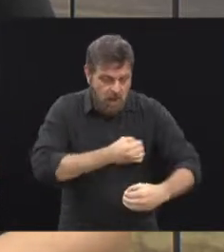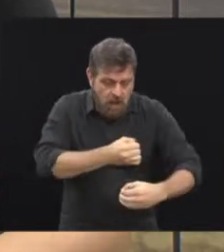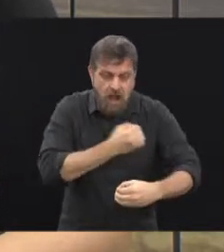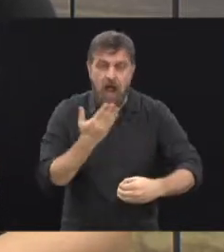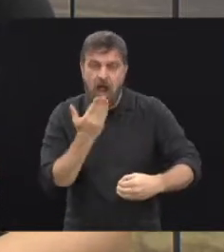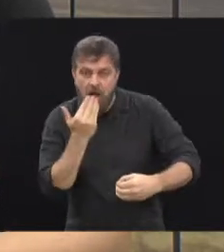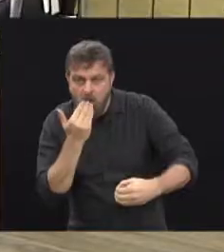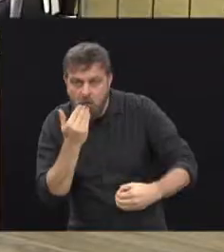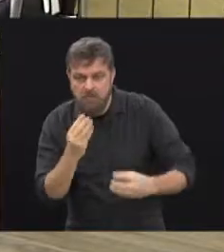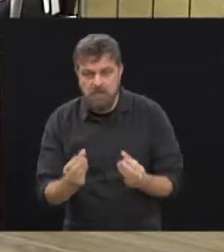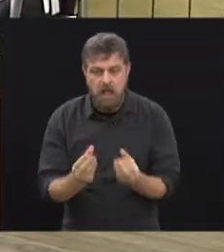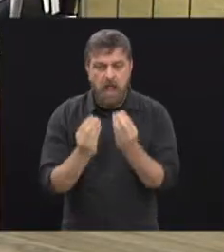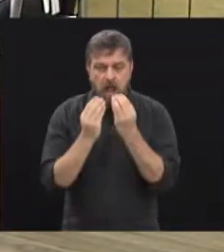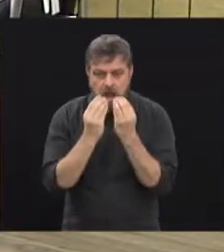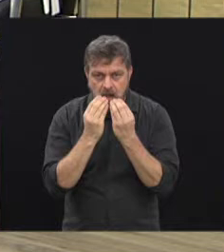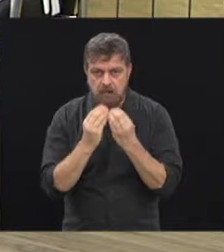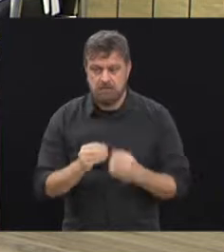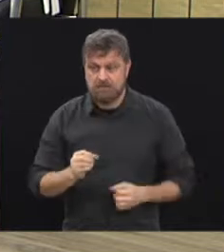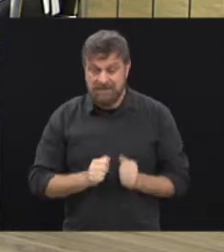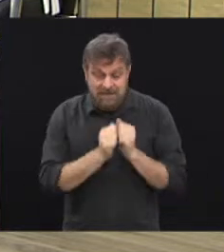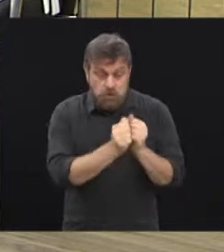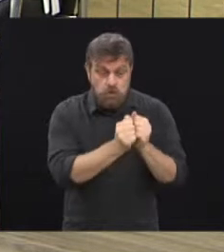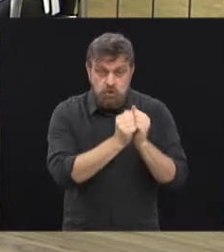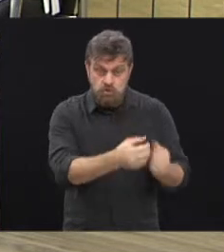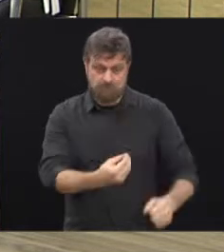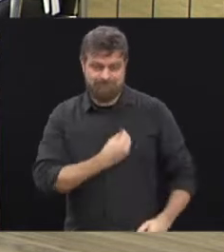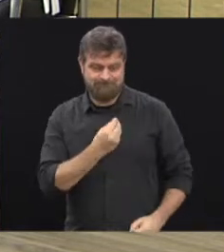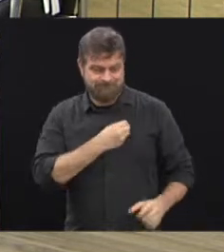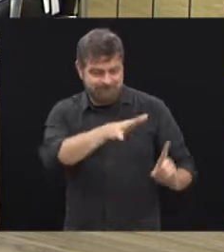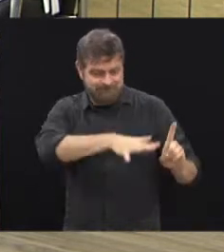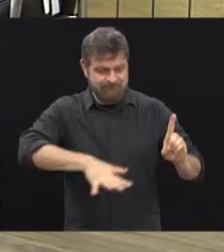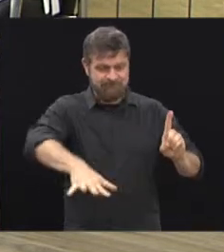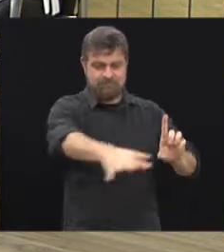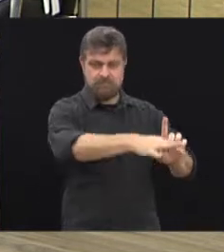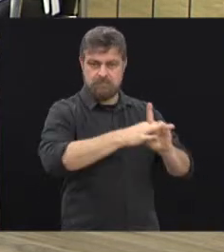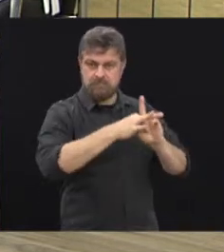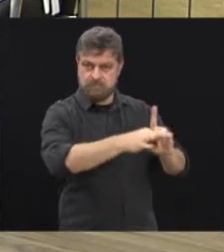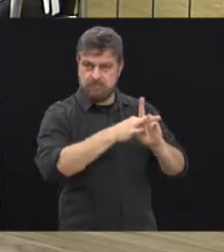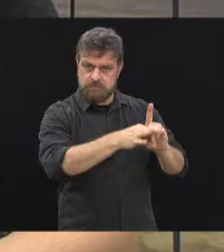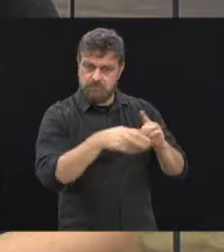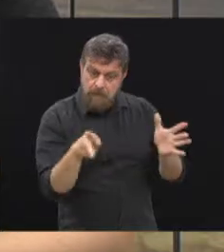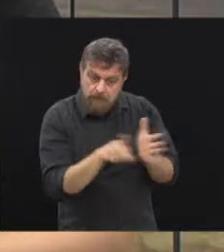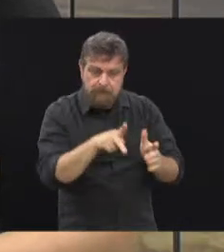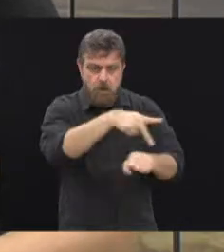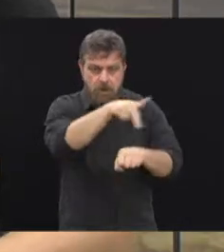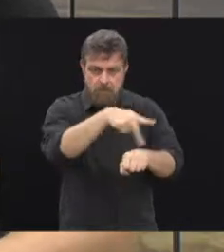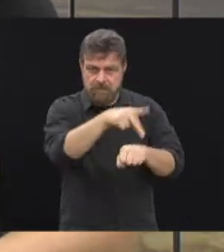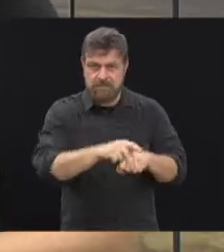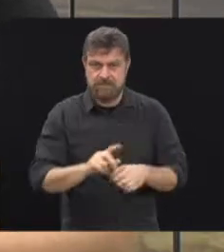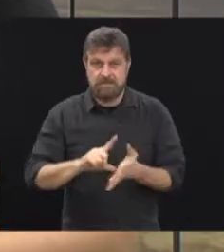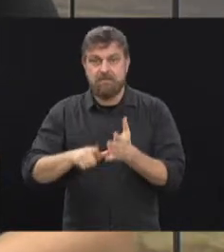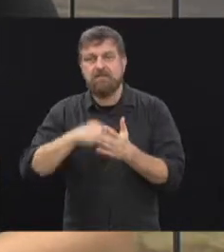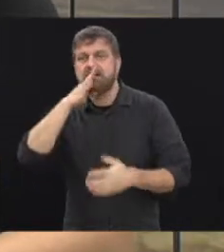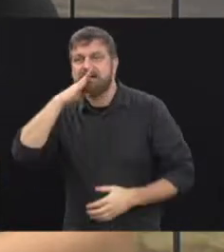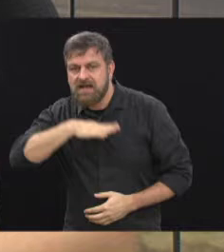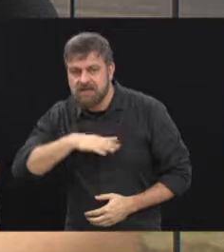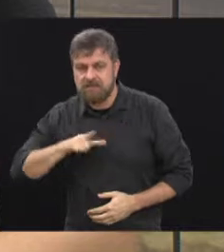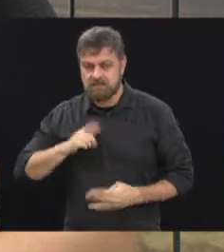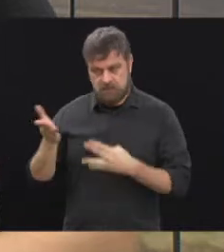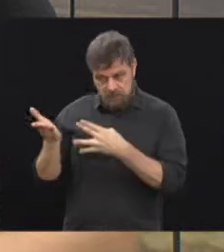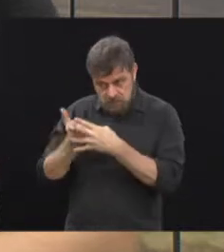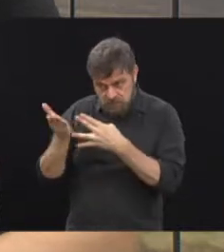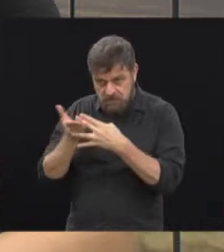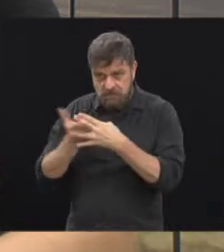manhã e os lanches. Ele vive junto, né, com o estilo de vida da comunidade. Ele também trabalha à tarde, com um break à